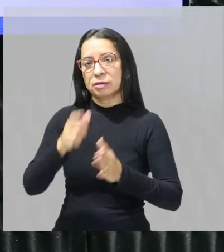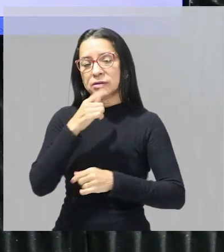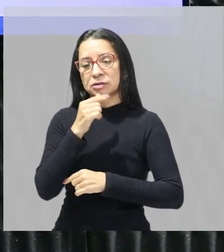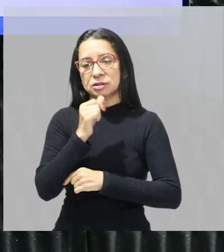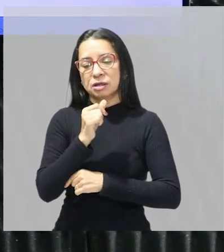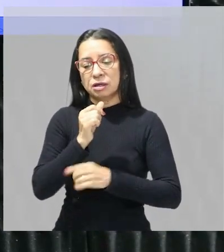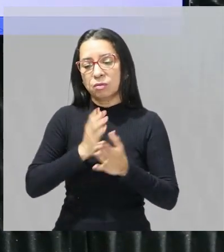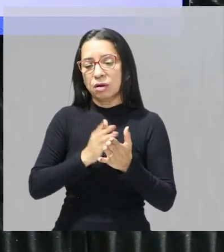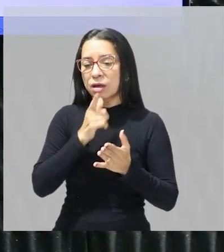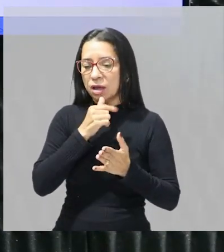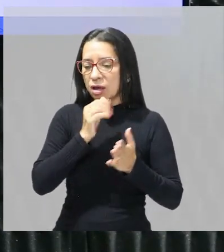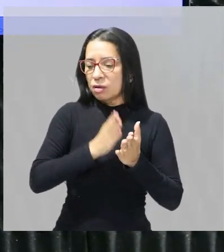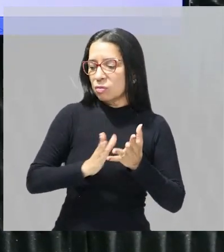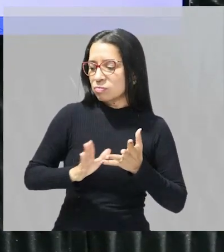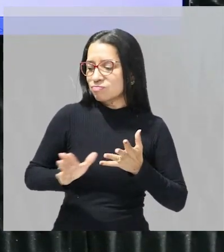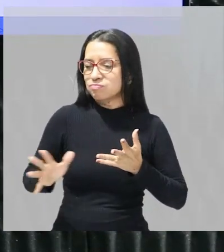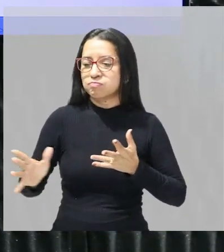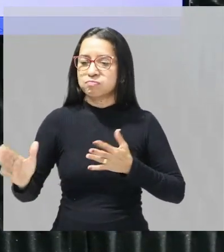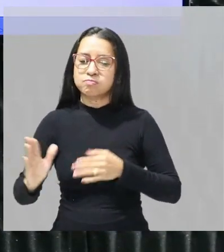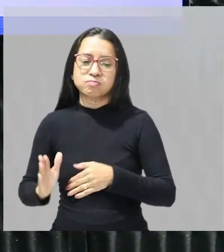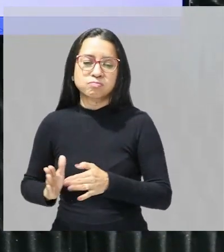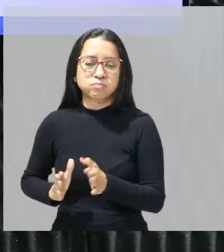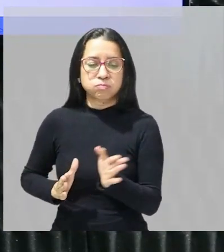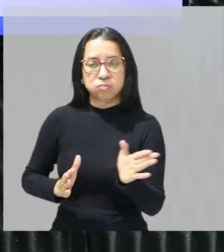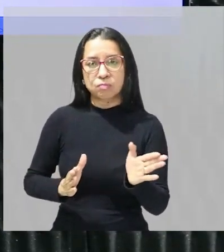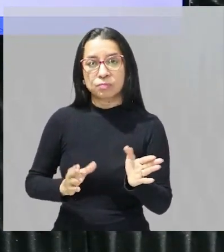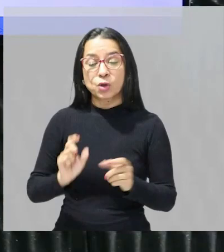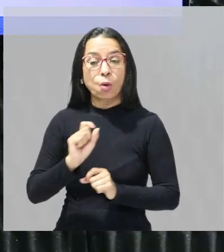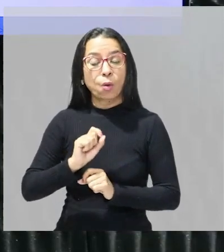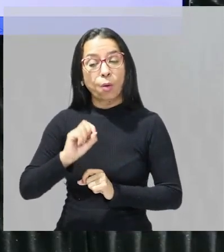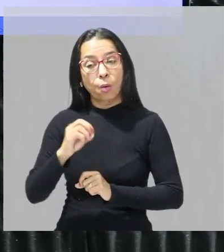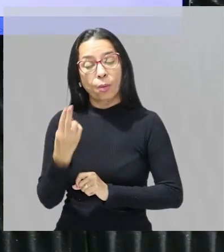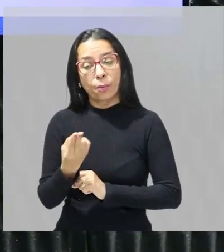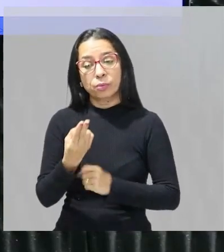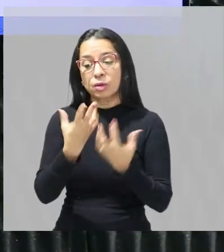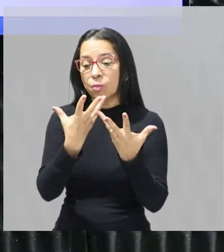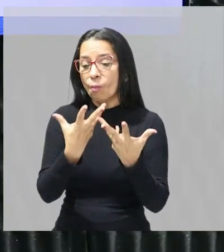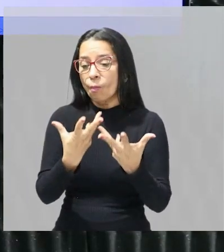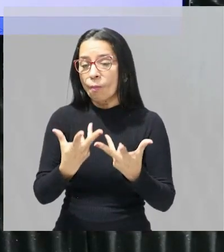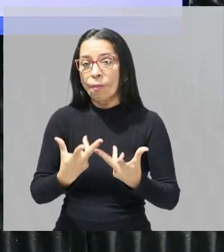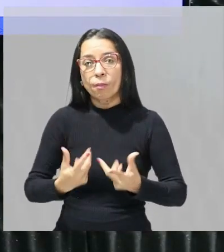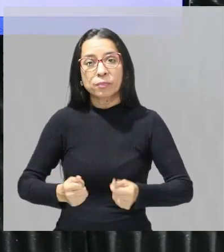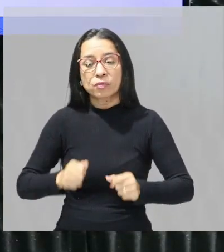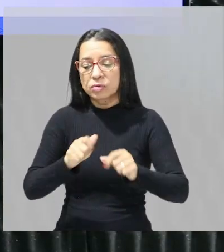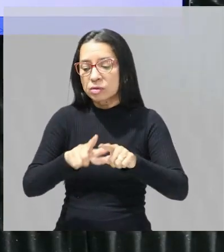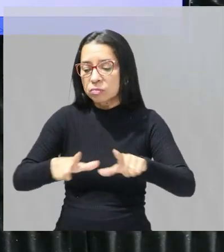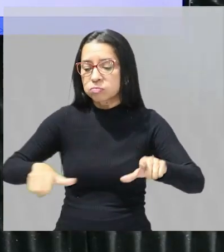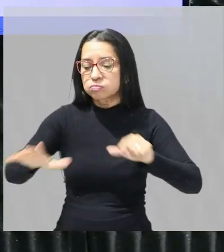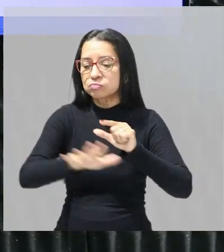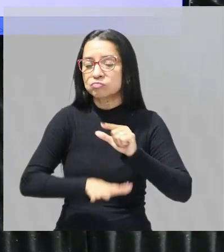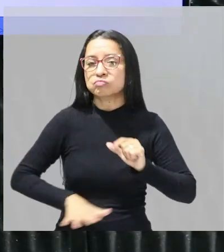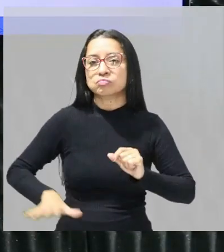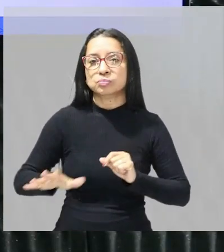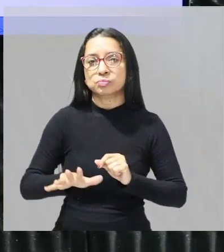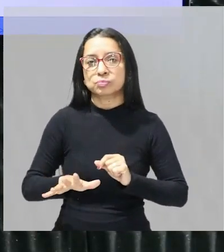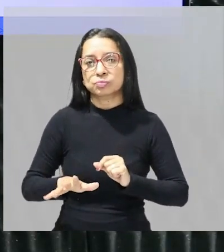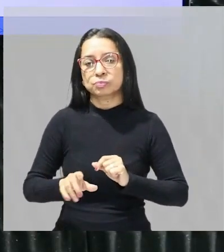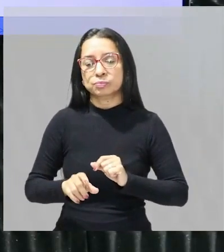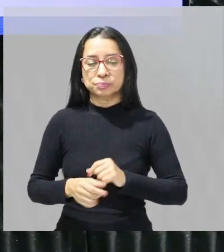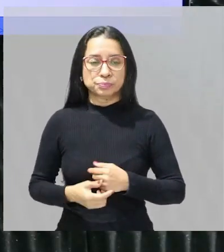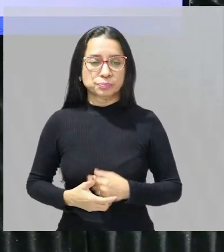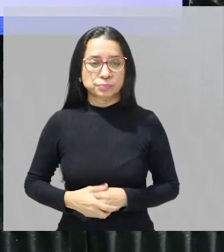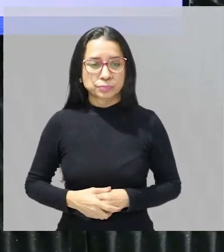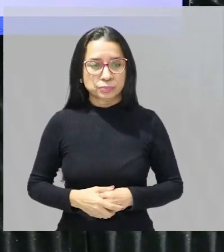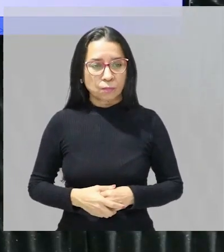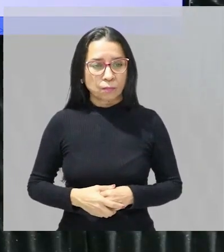desviada demais ou então que acaba não sendo absorvida pelo solo. Então aí a gente consegue responder a questão, né, galera? Aí então ele diz, ó, para que